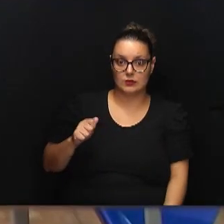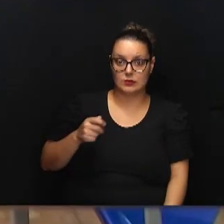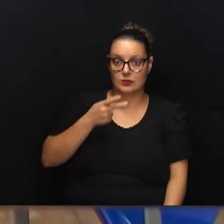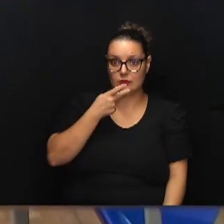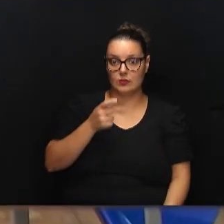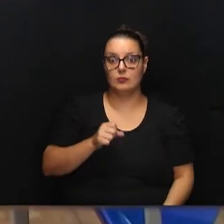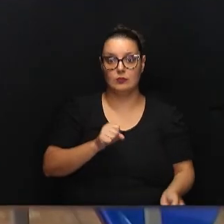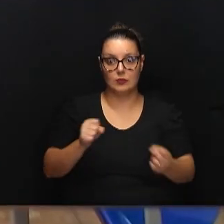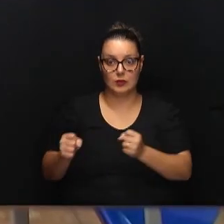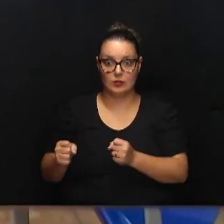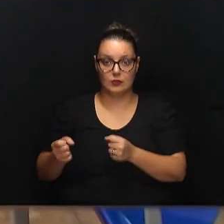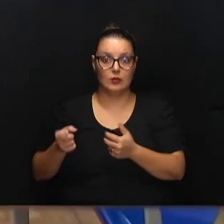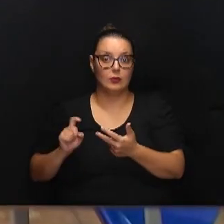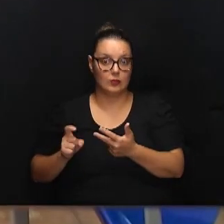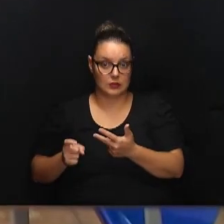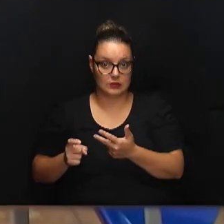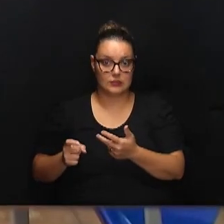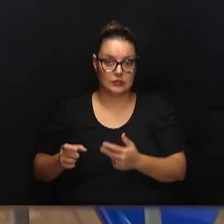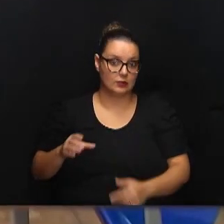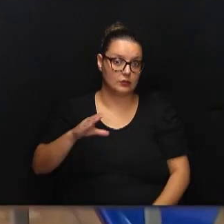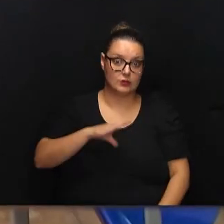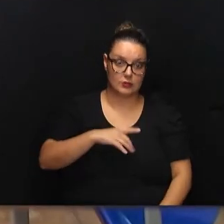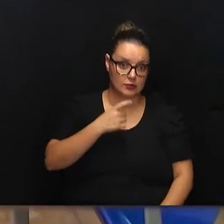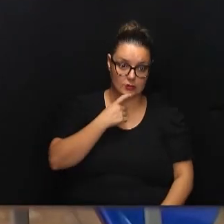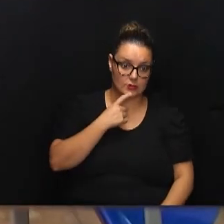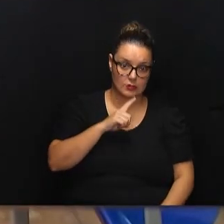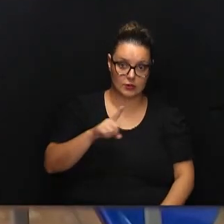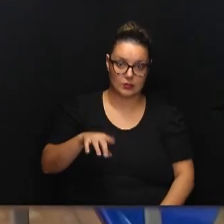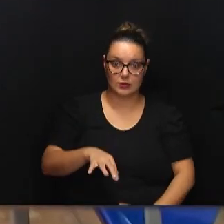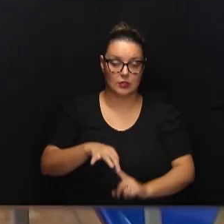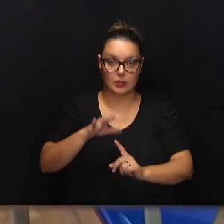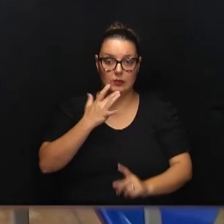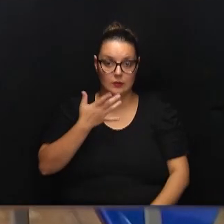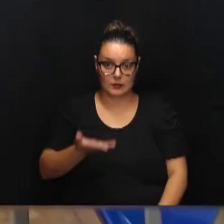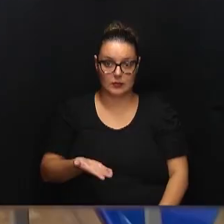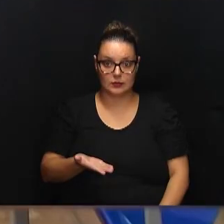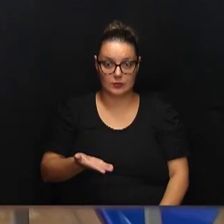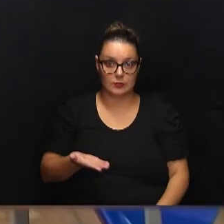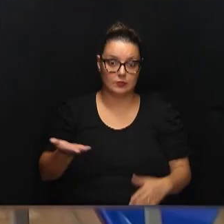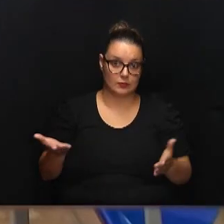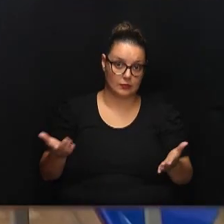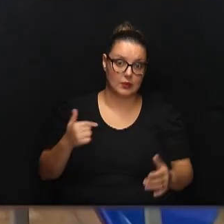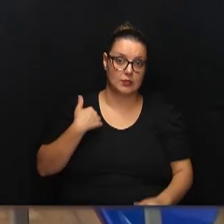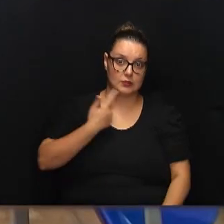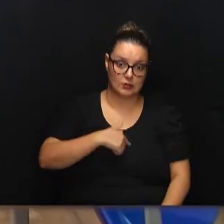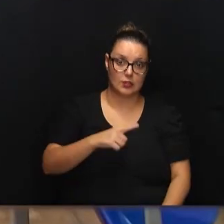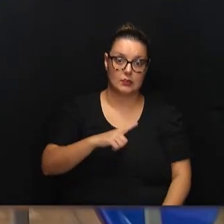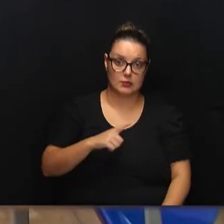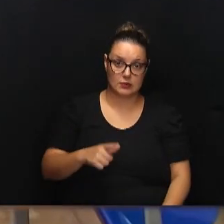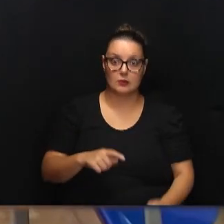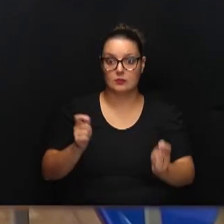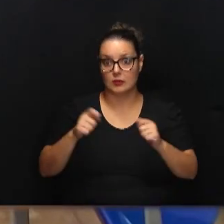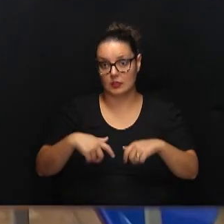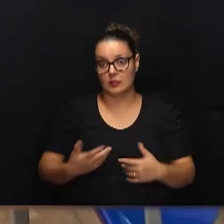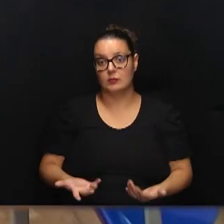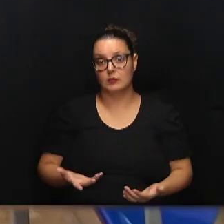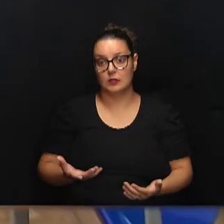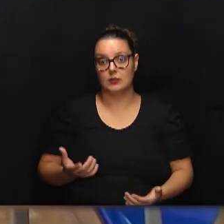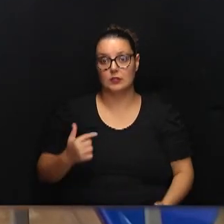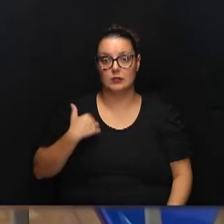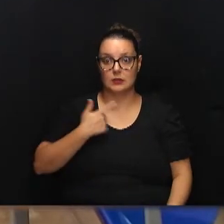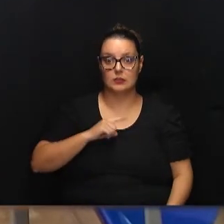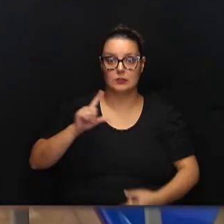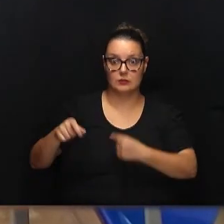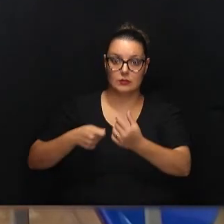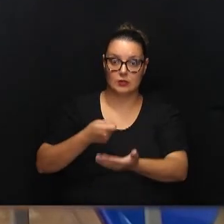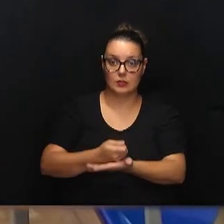público, que o executivo da cidade, né, não vai priorizar isso, mas a gente tem a possibilidade das nossas emendas agora,